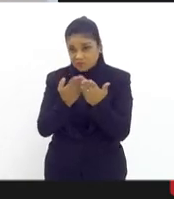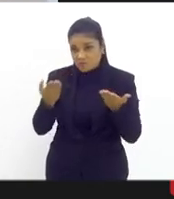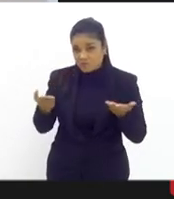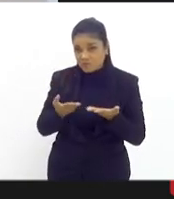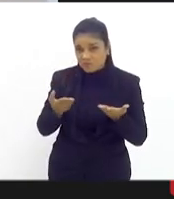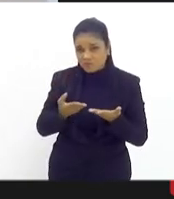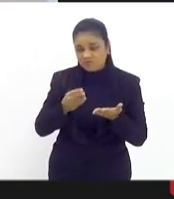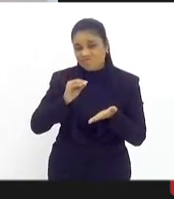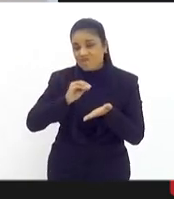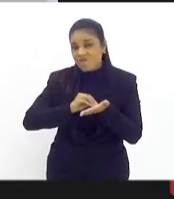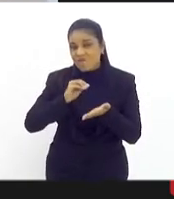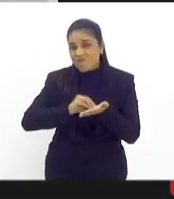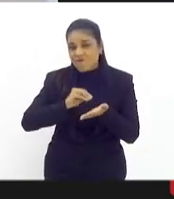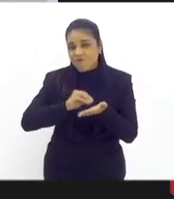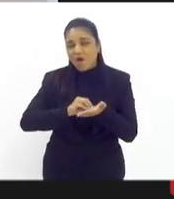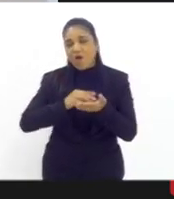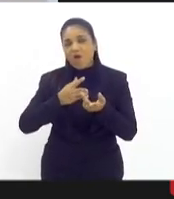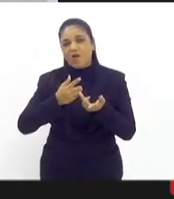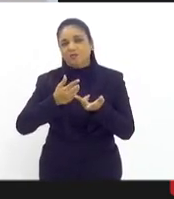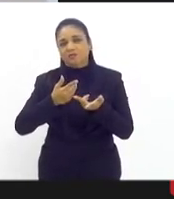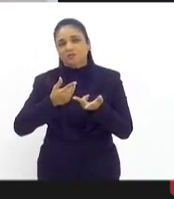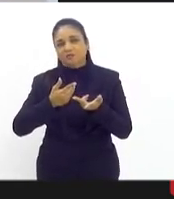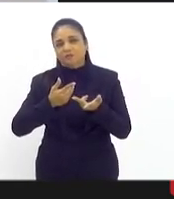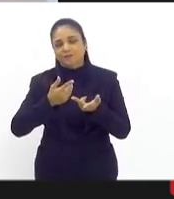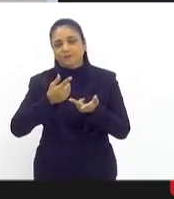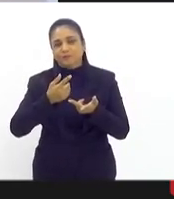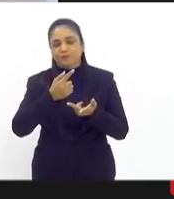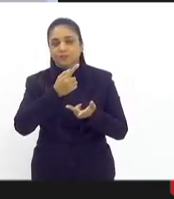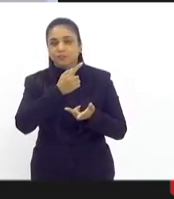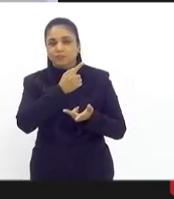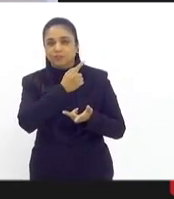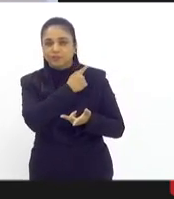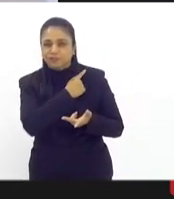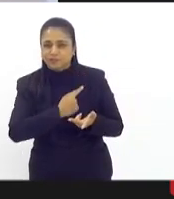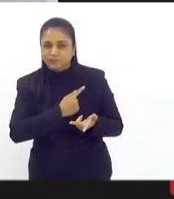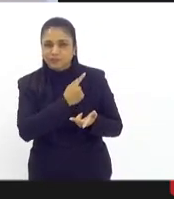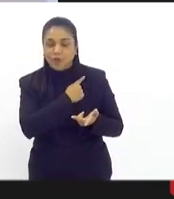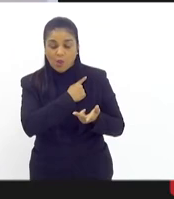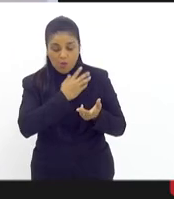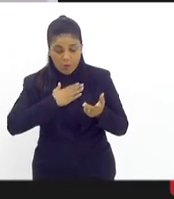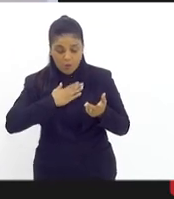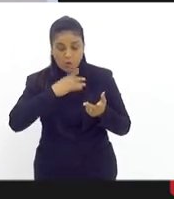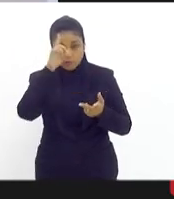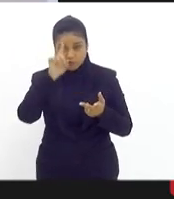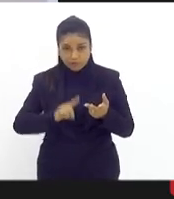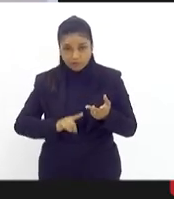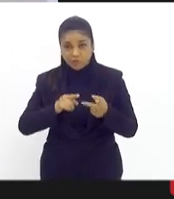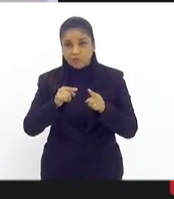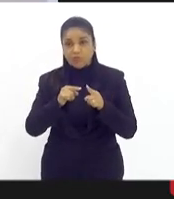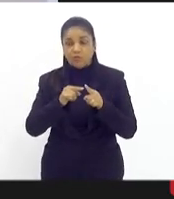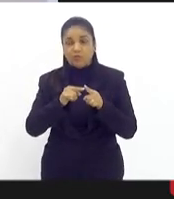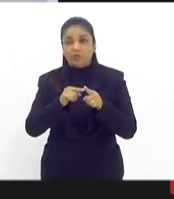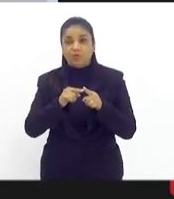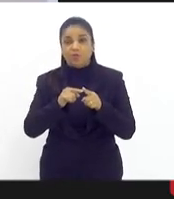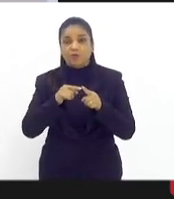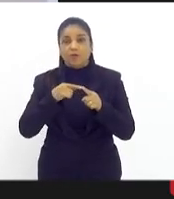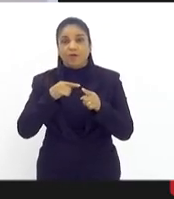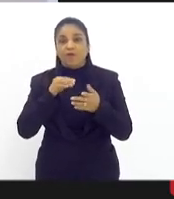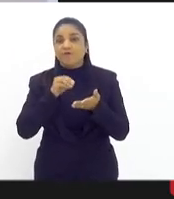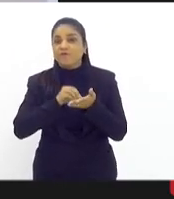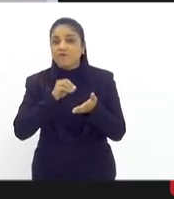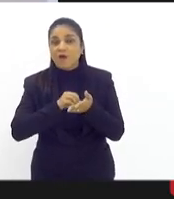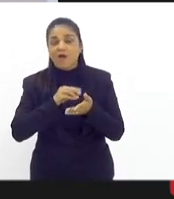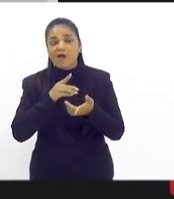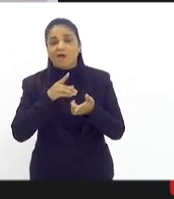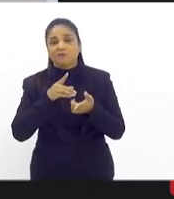muitas ausências. A gente, como gestor de uma escola pública, a gente tem uma série de ausências e negligência do Estado na efetivação